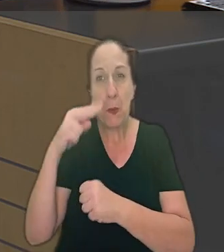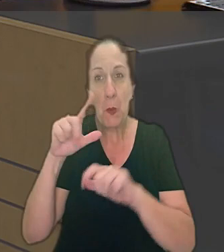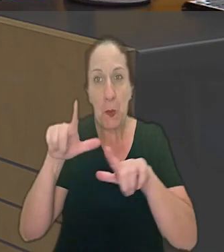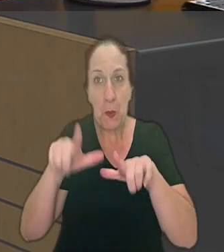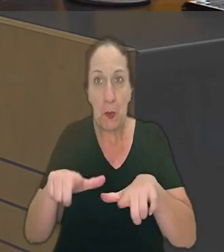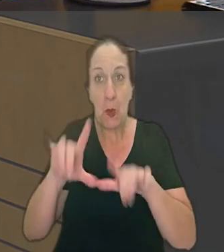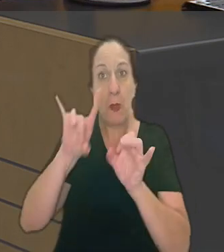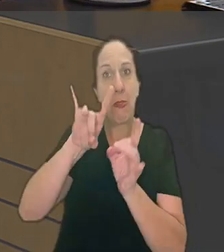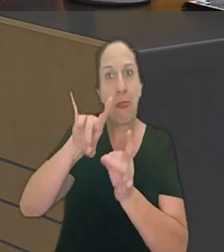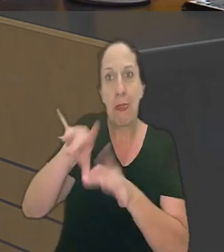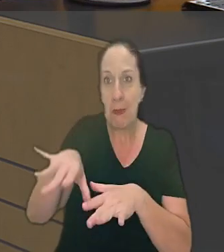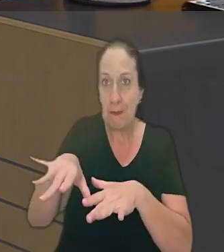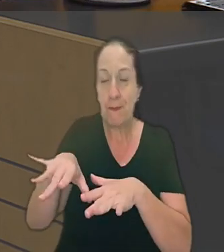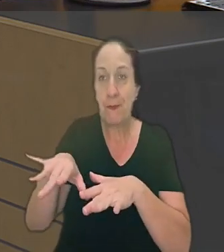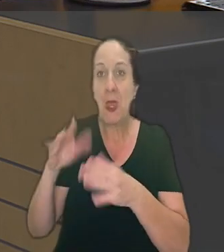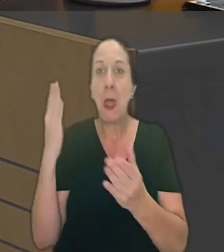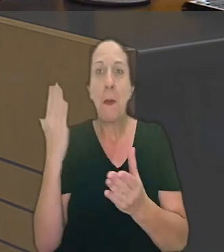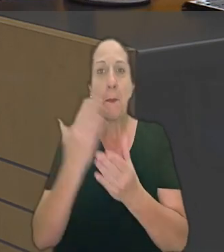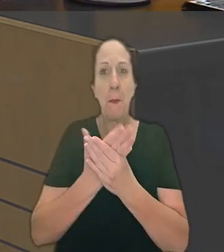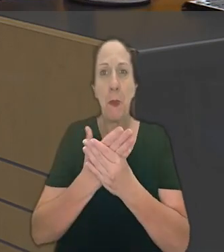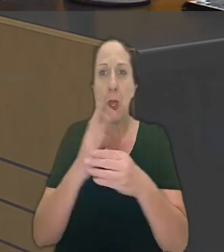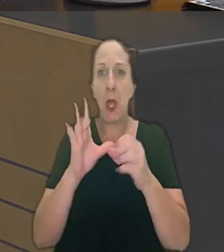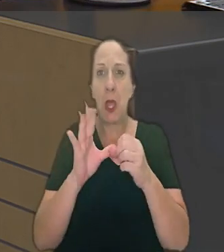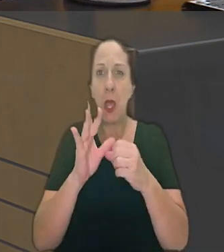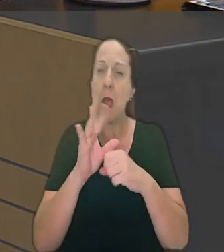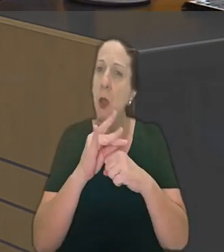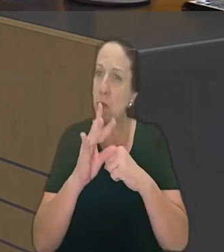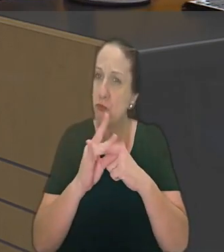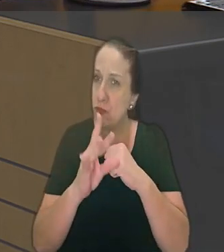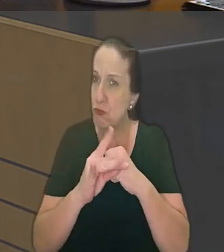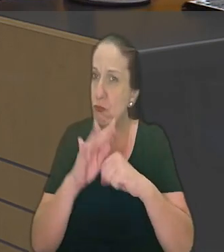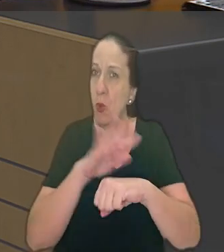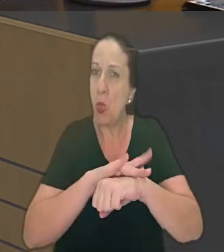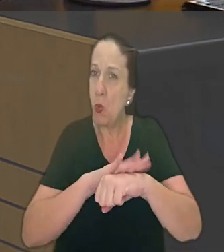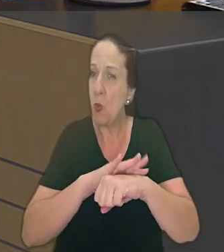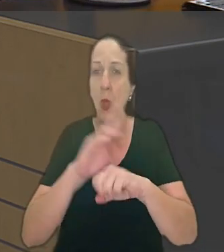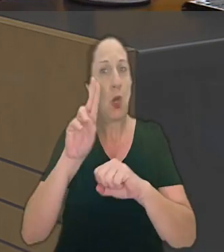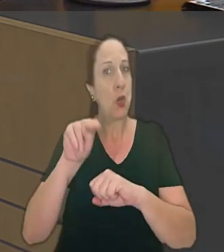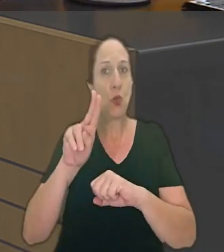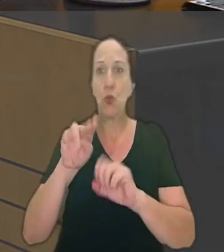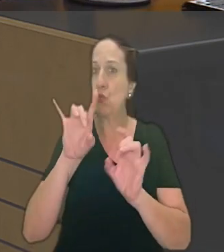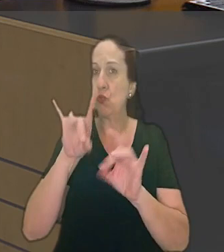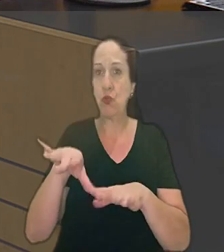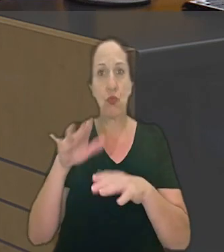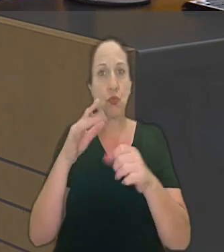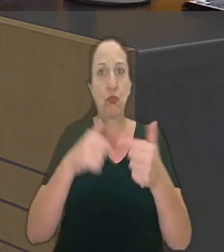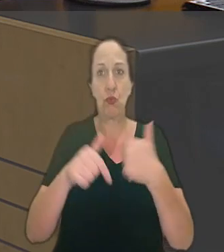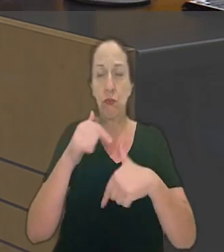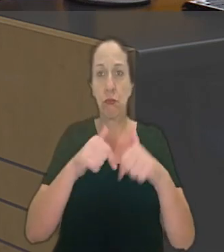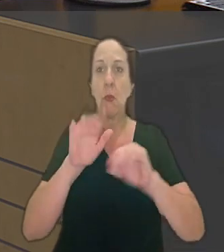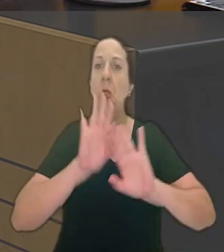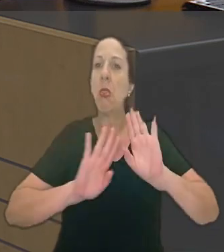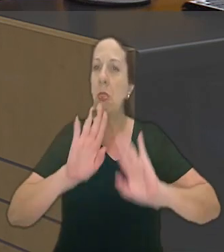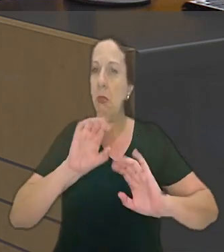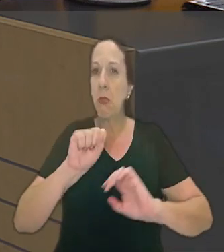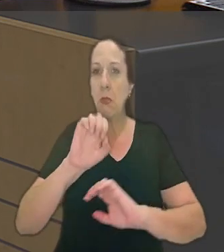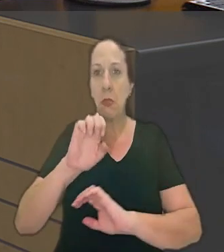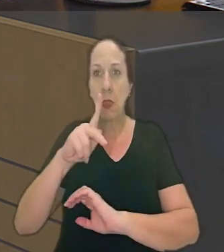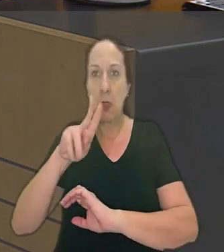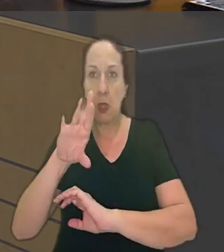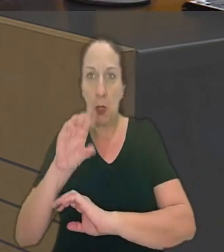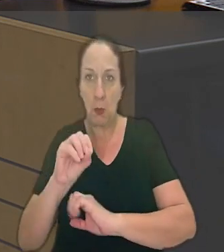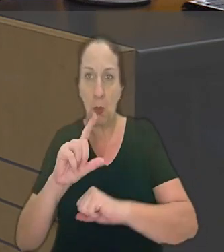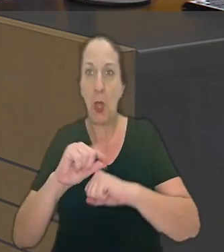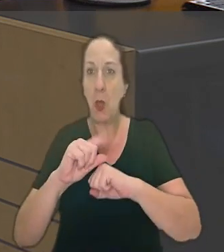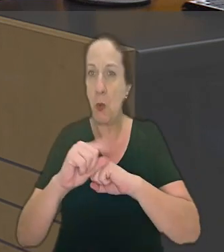do diagnóstico, ele foi dispensado. Na ação, ele argumentou que, apesar da doença, nunca deixou de trabalhar. Em defesa, o